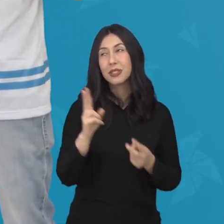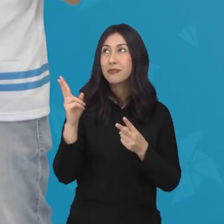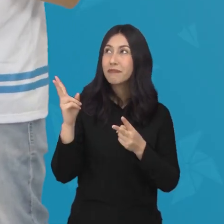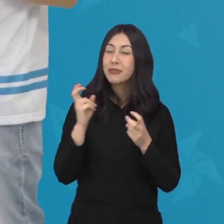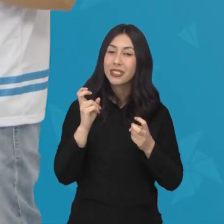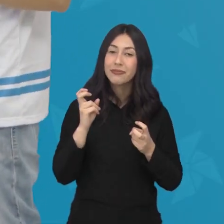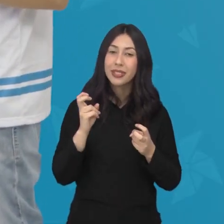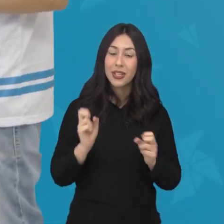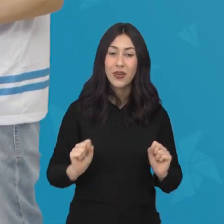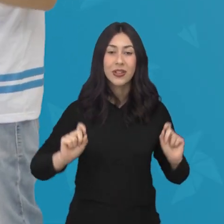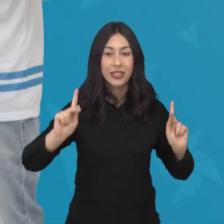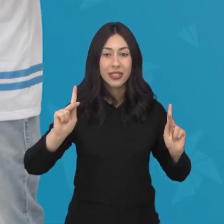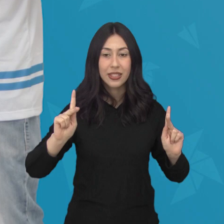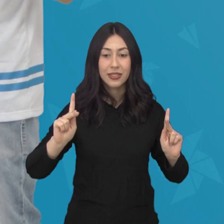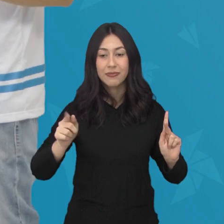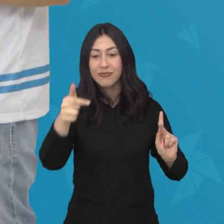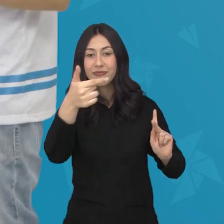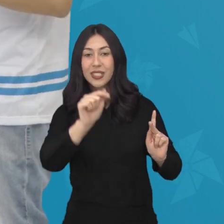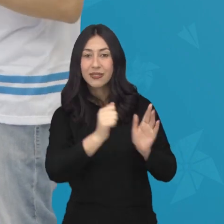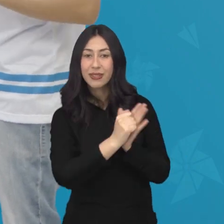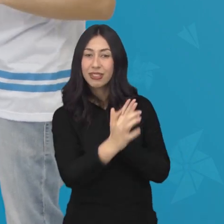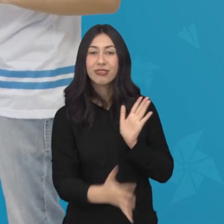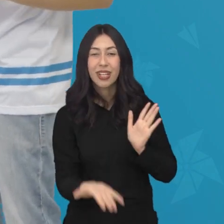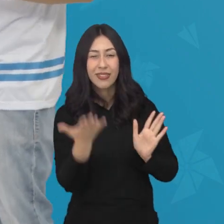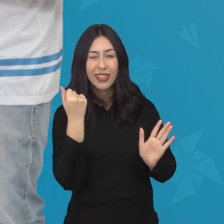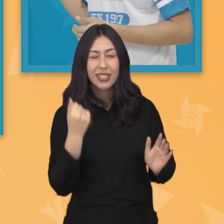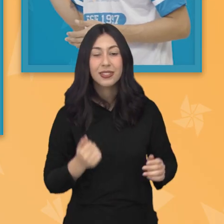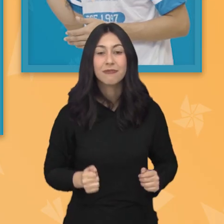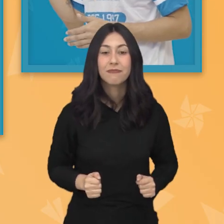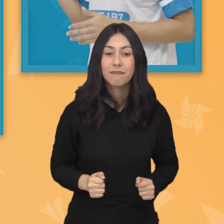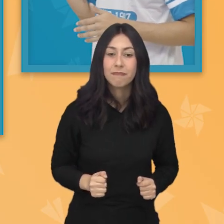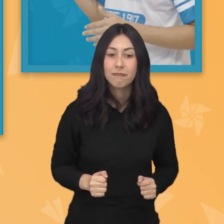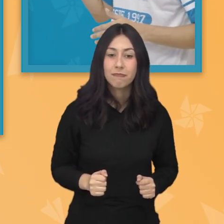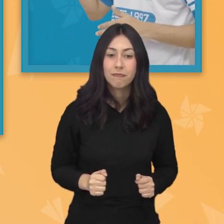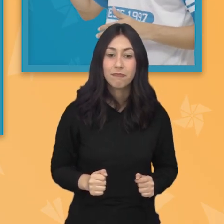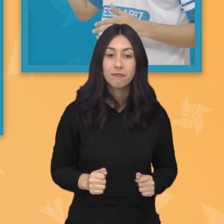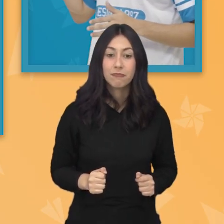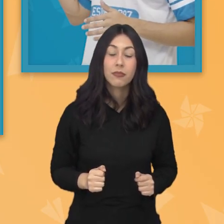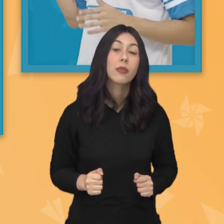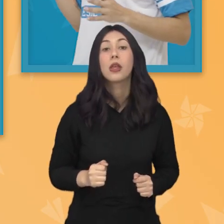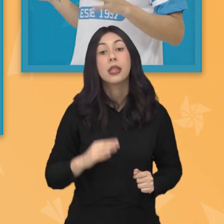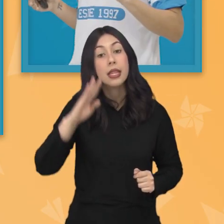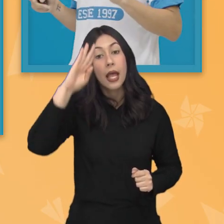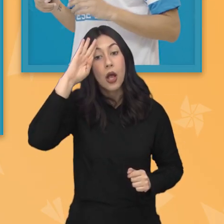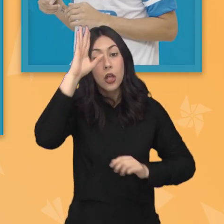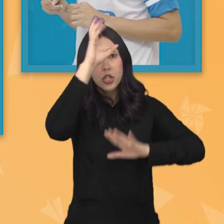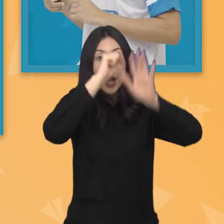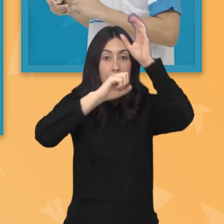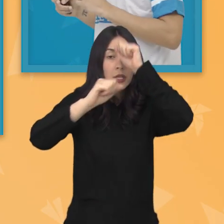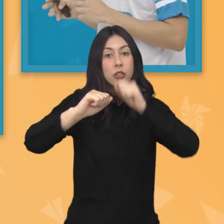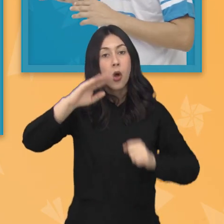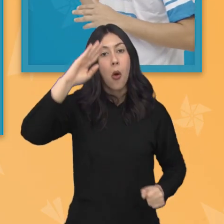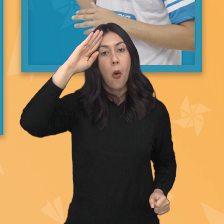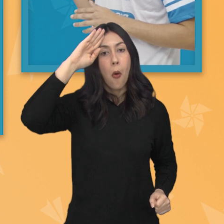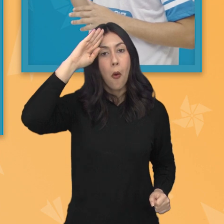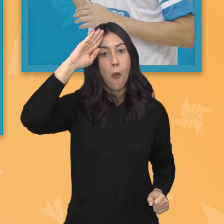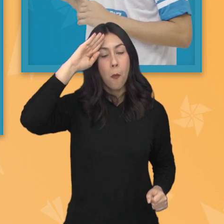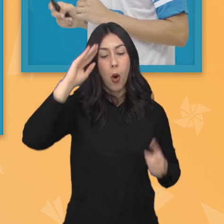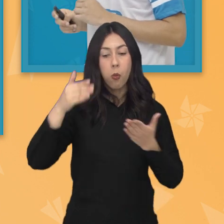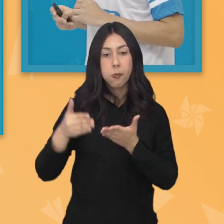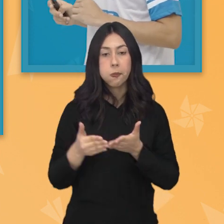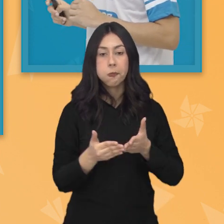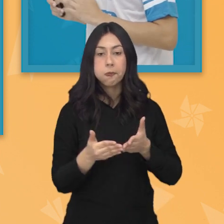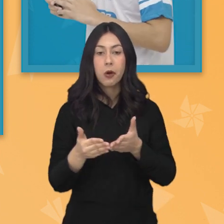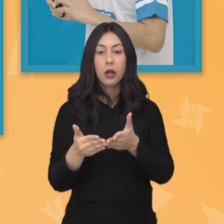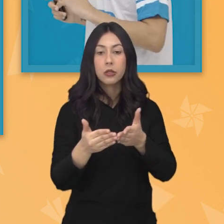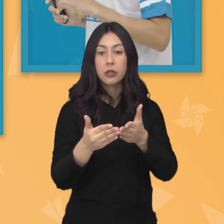também, tranquilos? Próximo exercício, vem comigo aqui. Vamos lá, o exercício da Escola de Aprendizes Marinheiros, né, a EAM. Considere